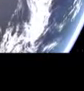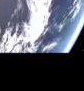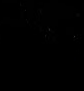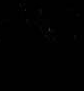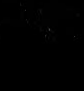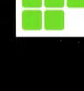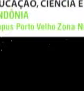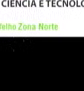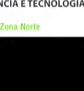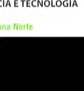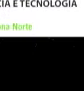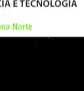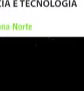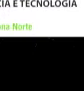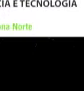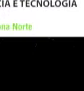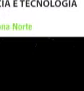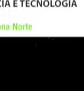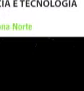ar.